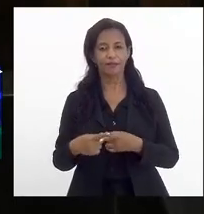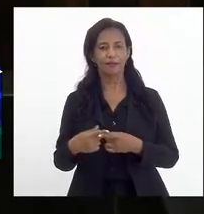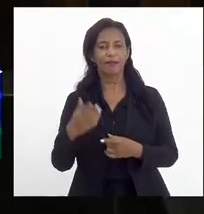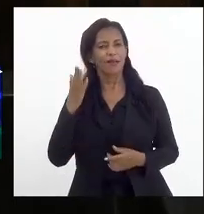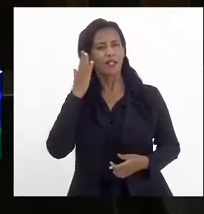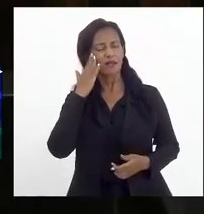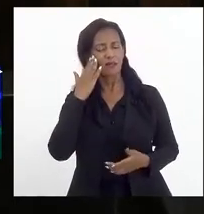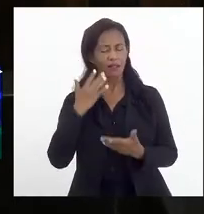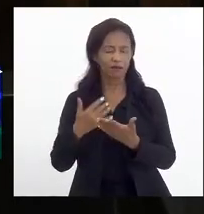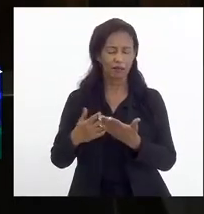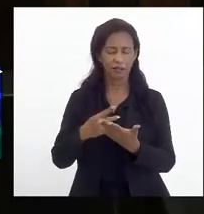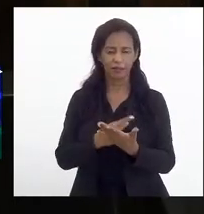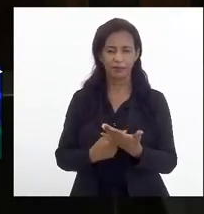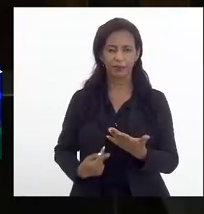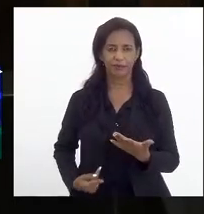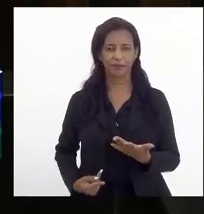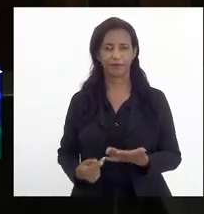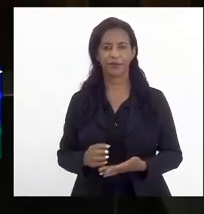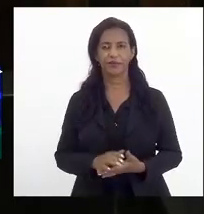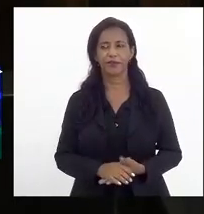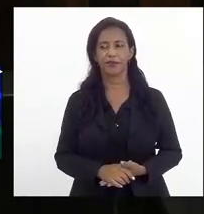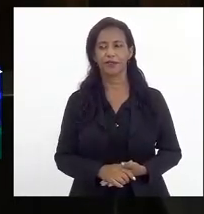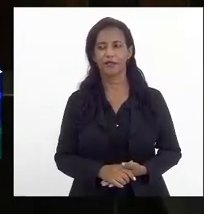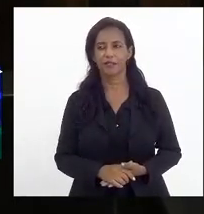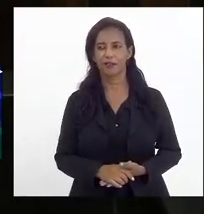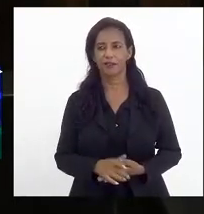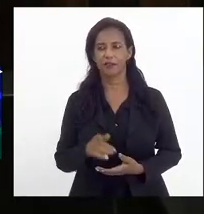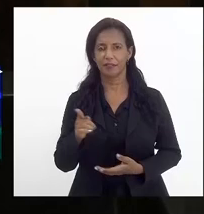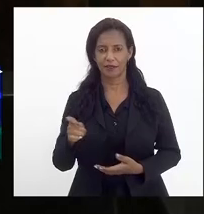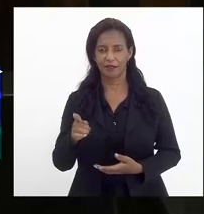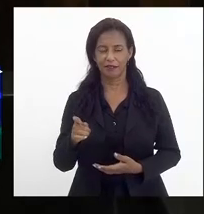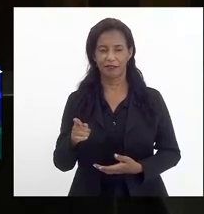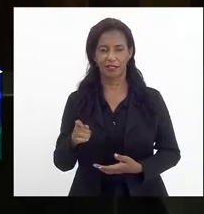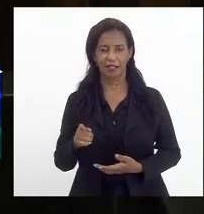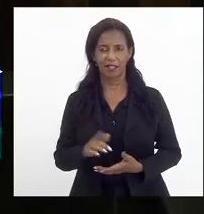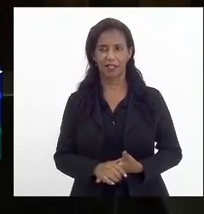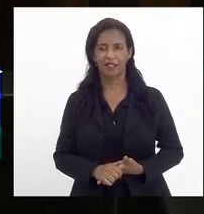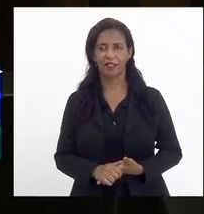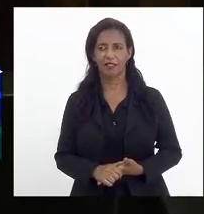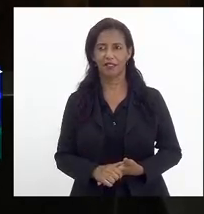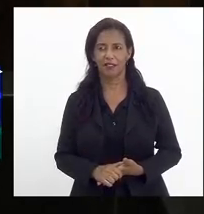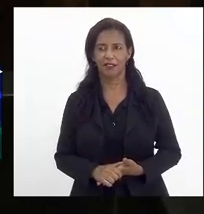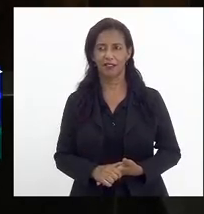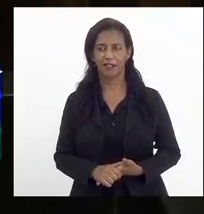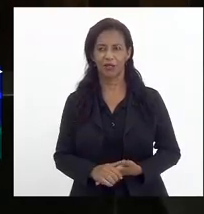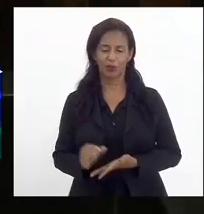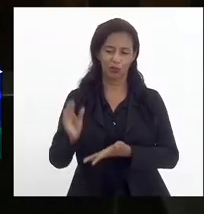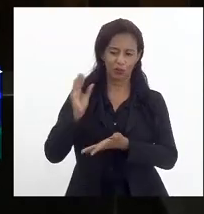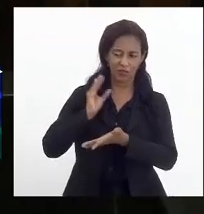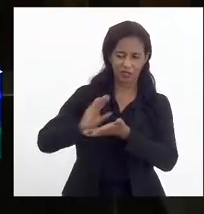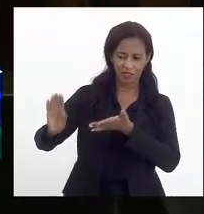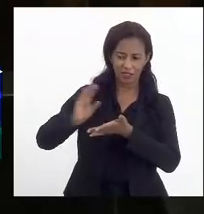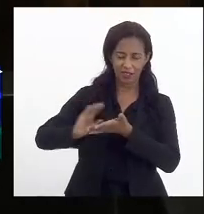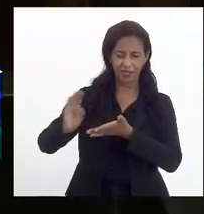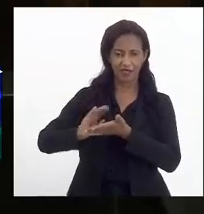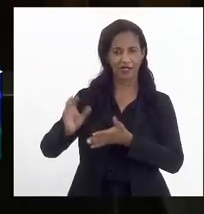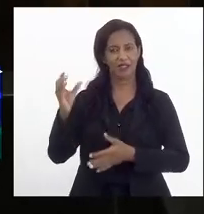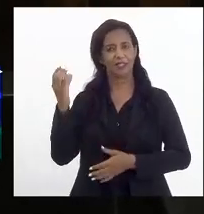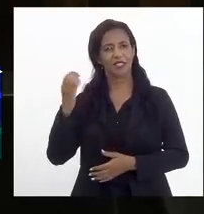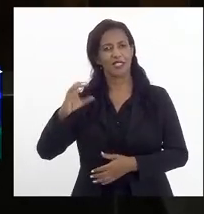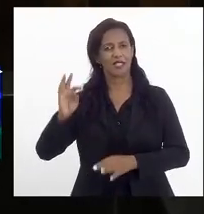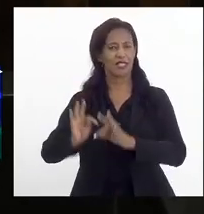sabem vossa excelência que é um adepto ferrenho dos investimentos em Ciência e